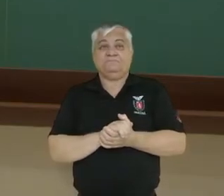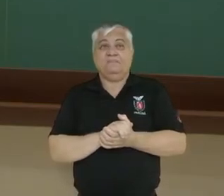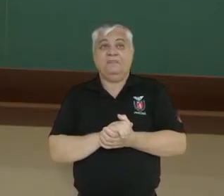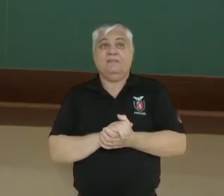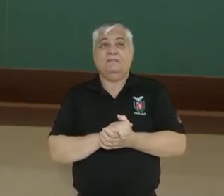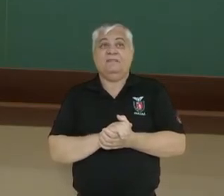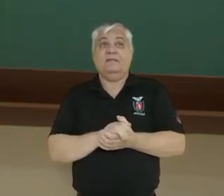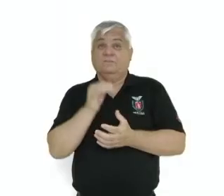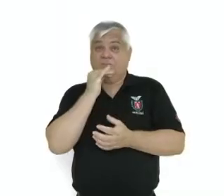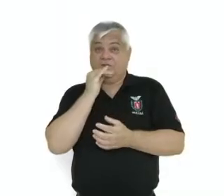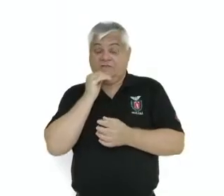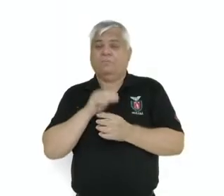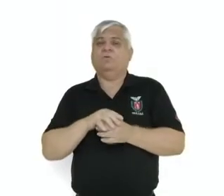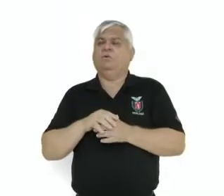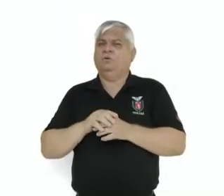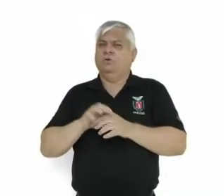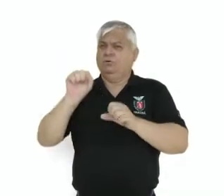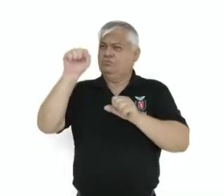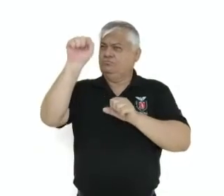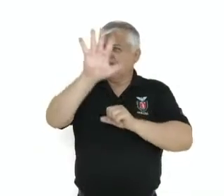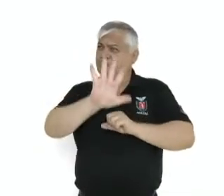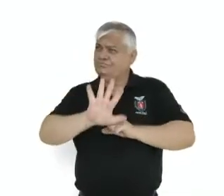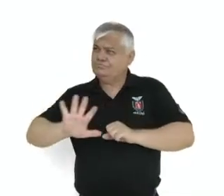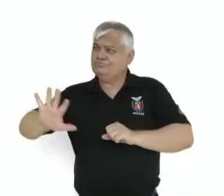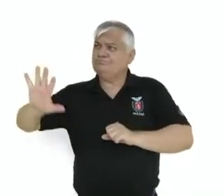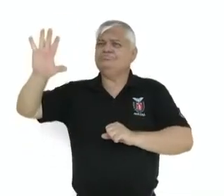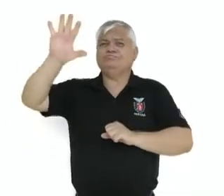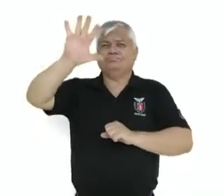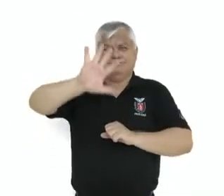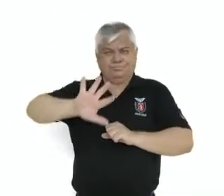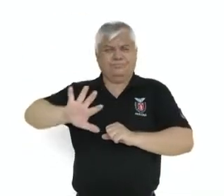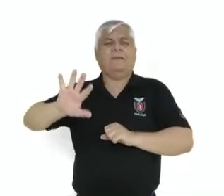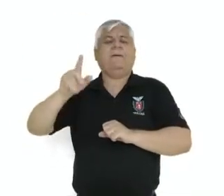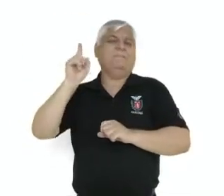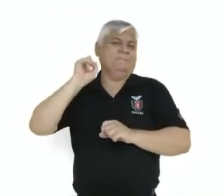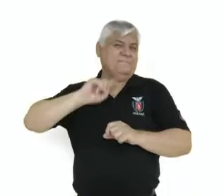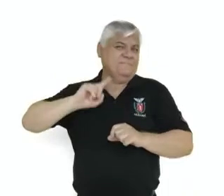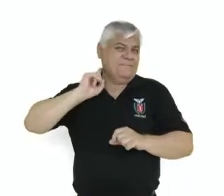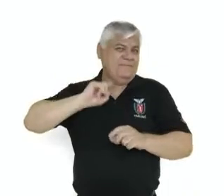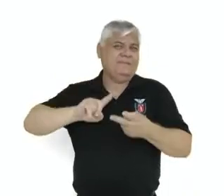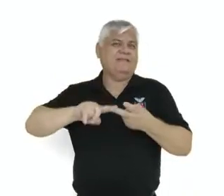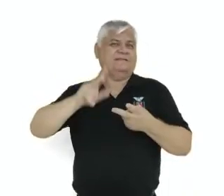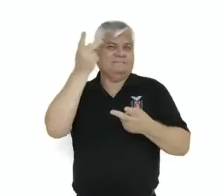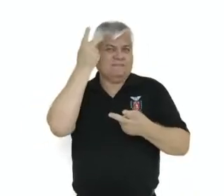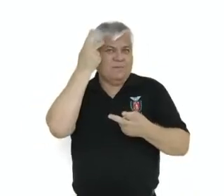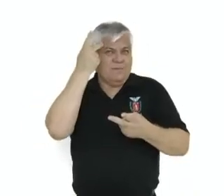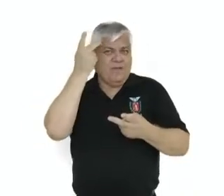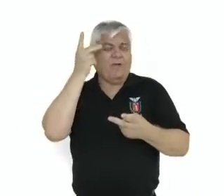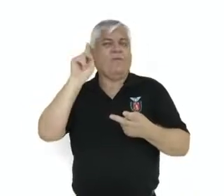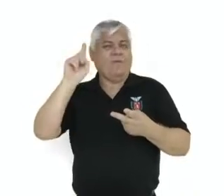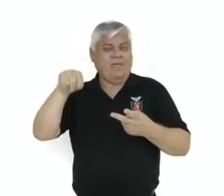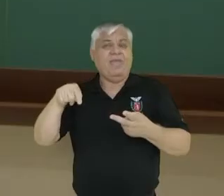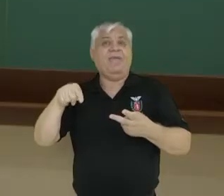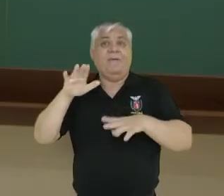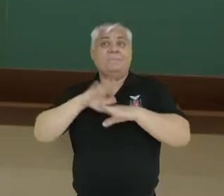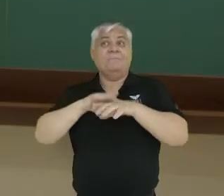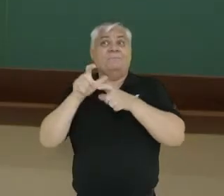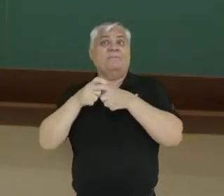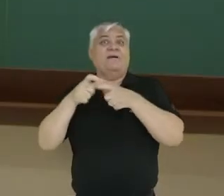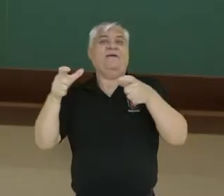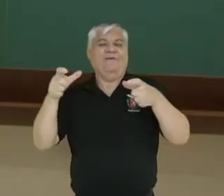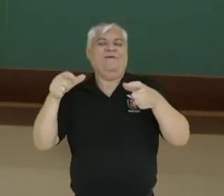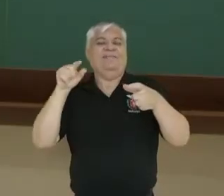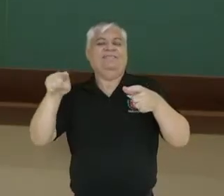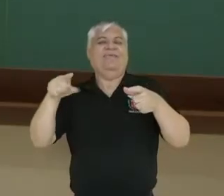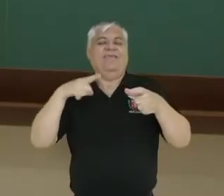tropical se estende por vastas áreas do estado de Minas Gerais e São Paulo, que é considerado o clima tropical típico,